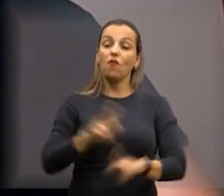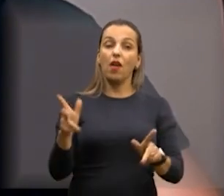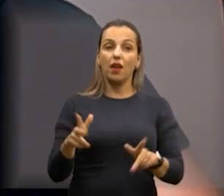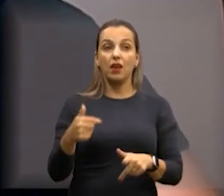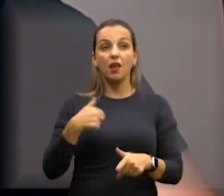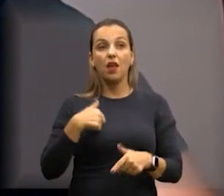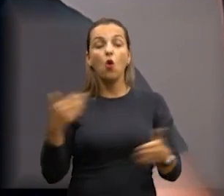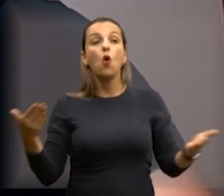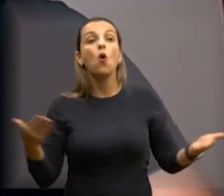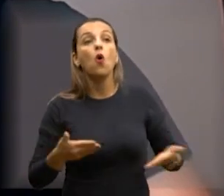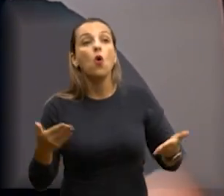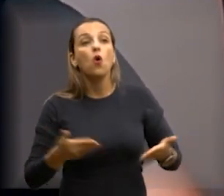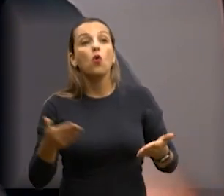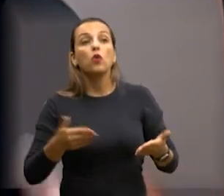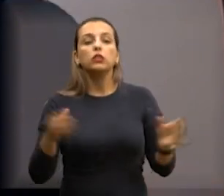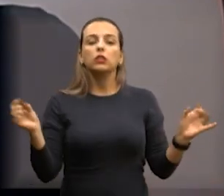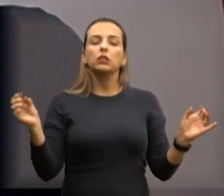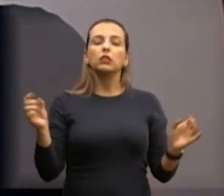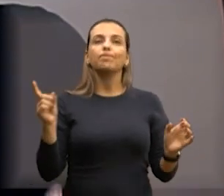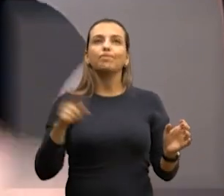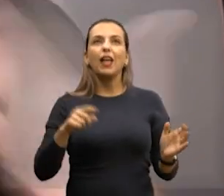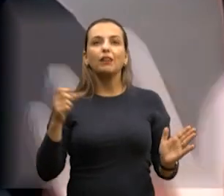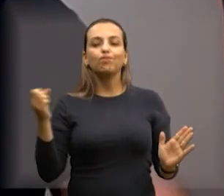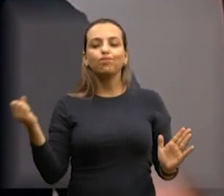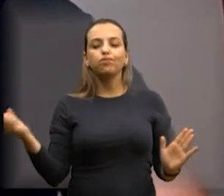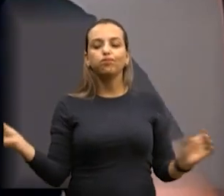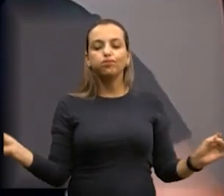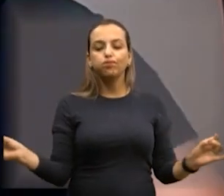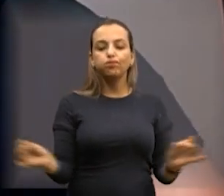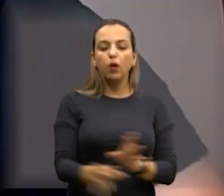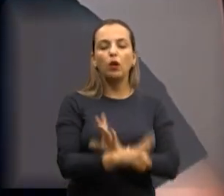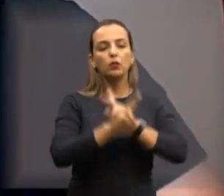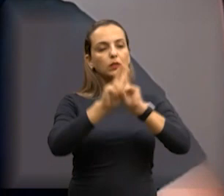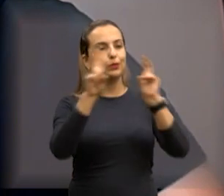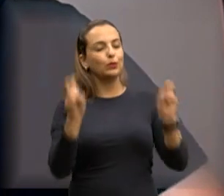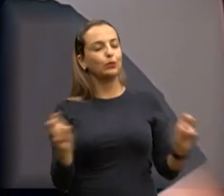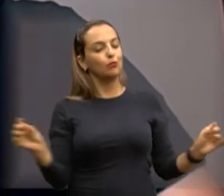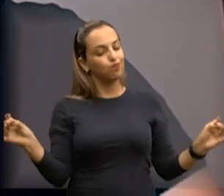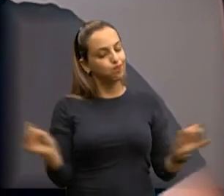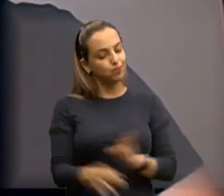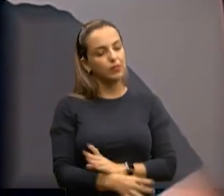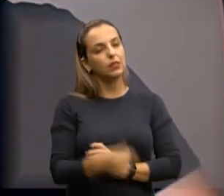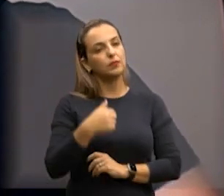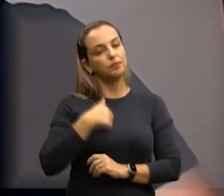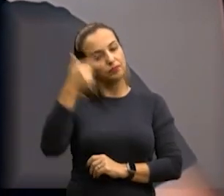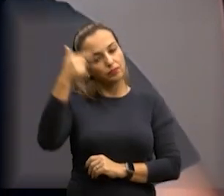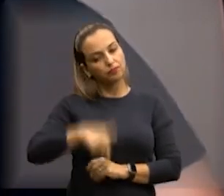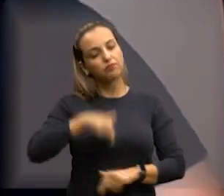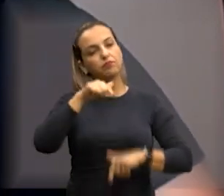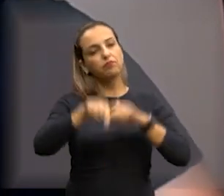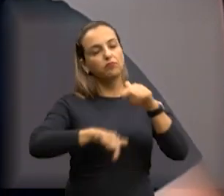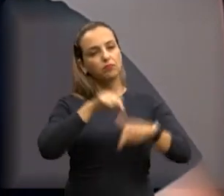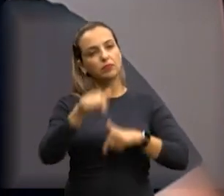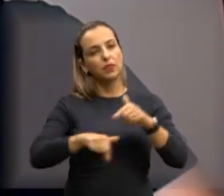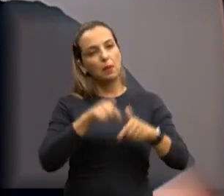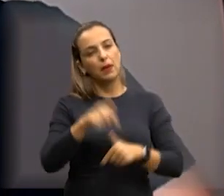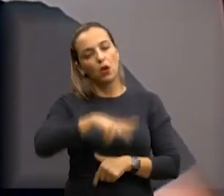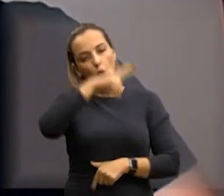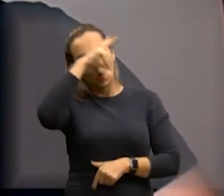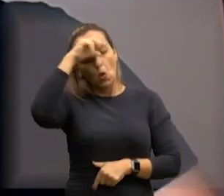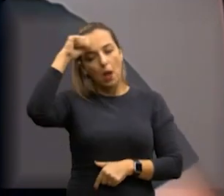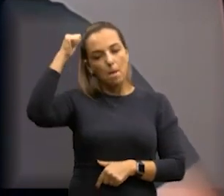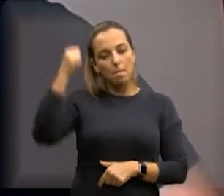eu quero hoje colocar um ponto final na publicização dessa questão. Eu vou continuar trabalhando e muito